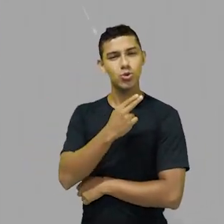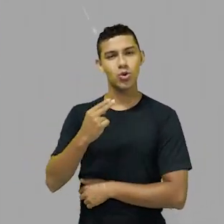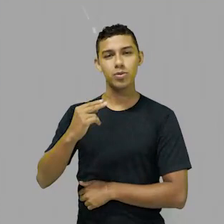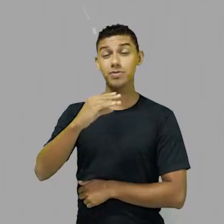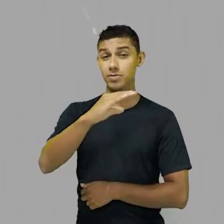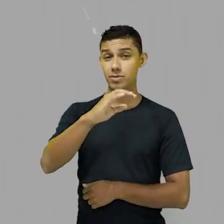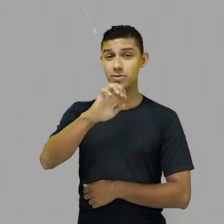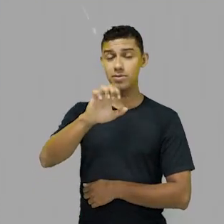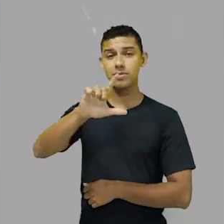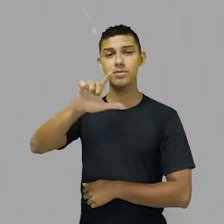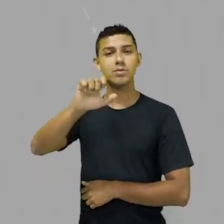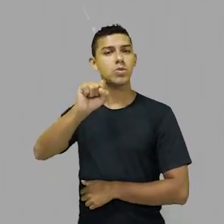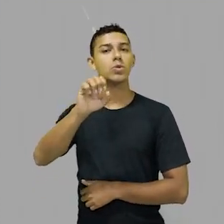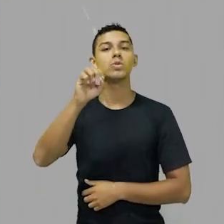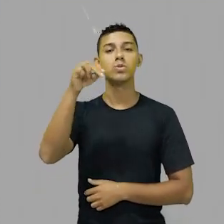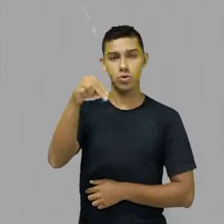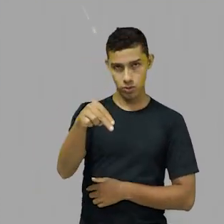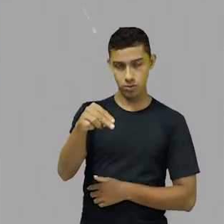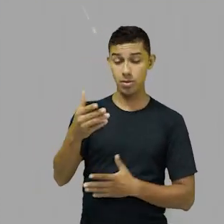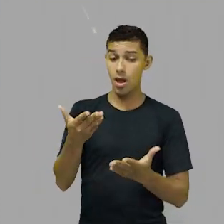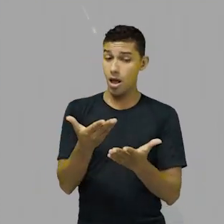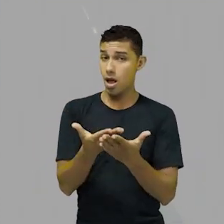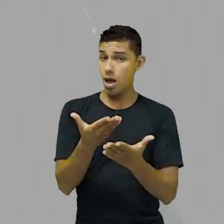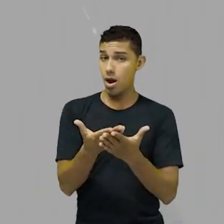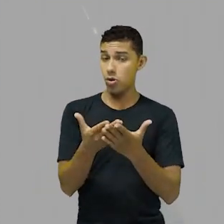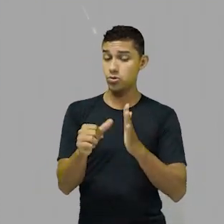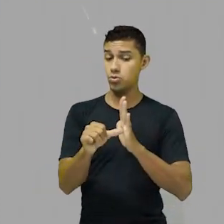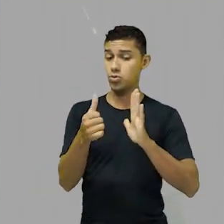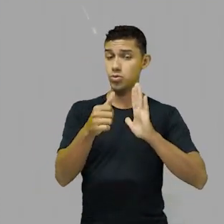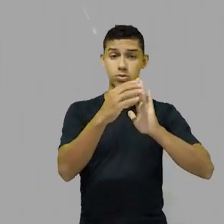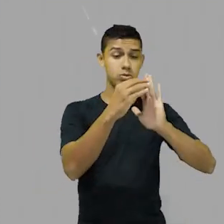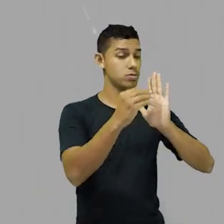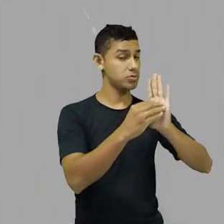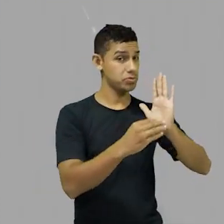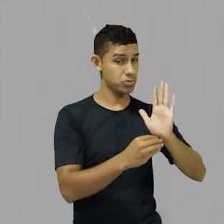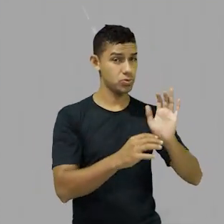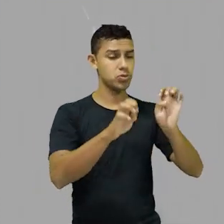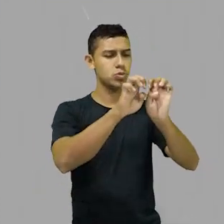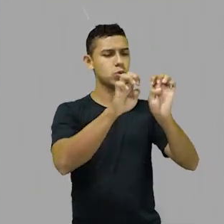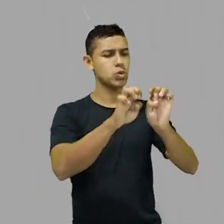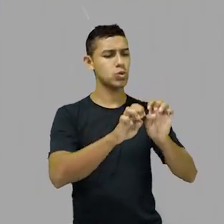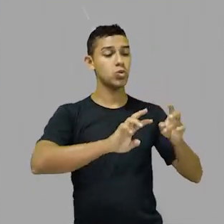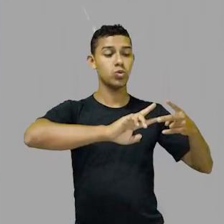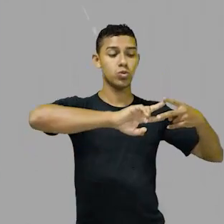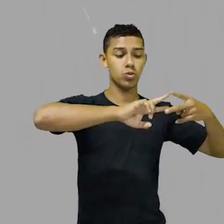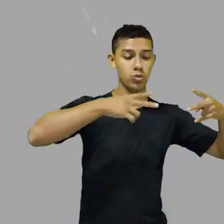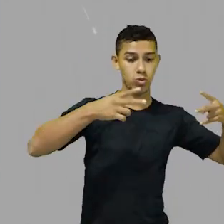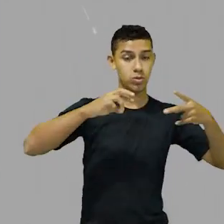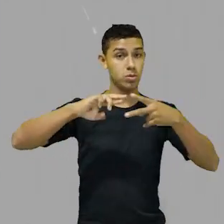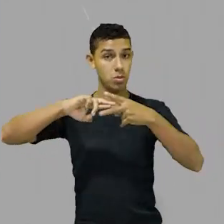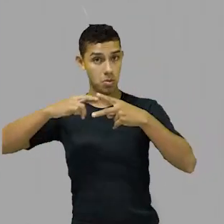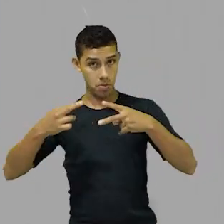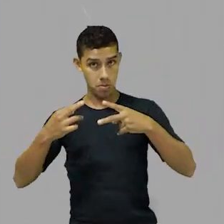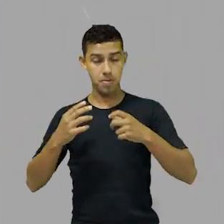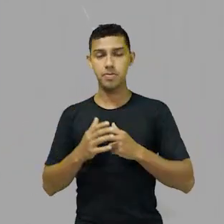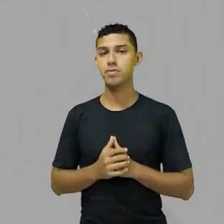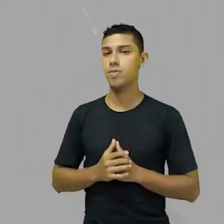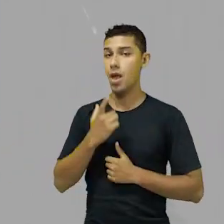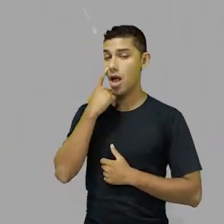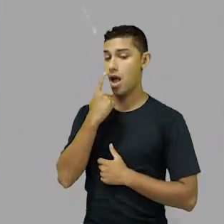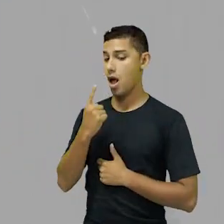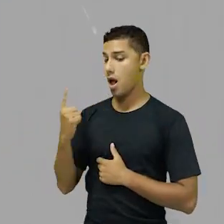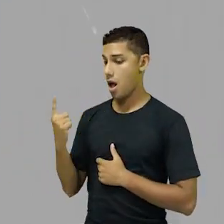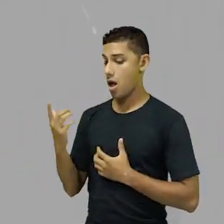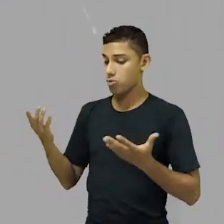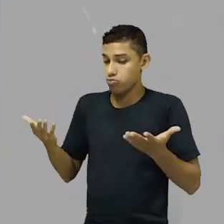primeira aula onde nós estudamos a respeito da estrutura dos ácidos nucleicos. Nessa aula, eu quero ainda trabalhar sobre